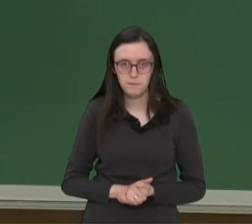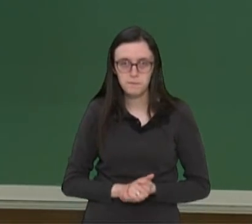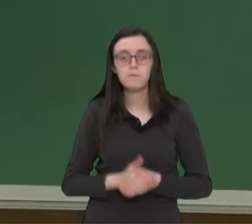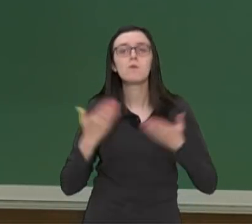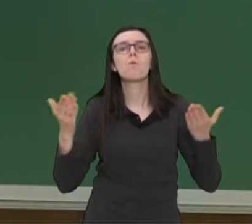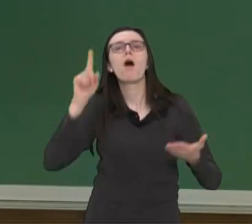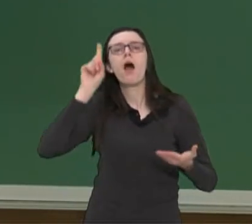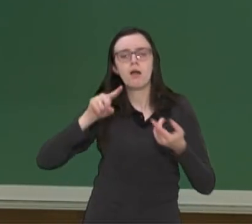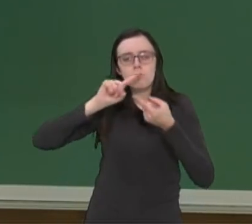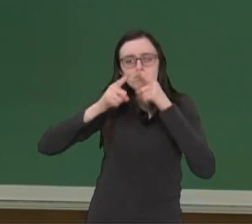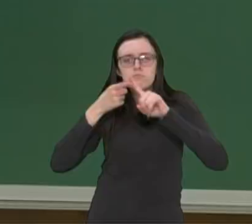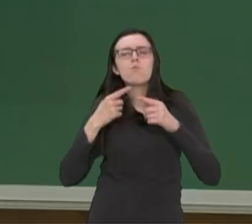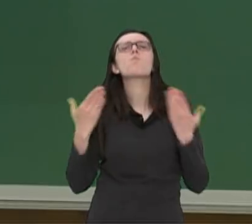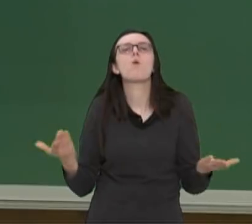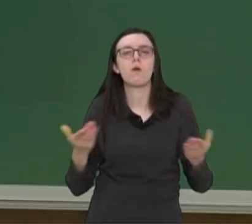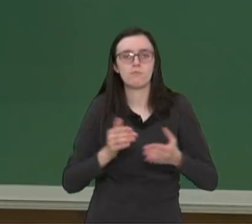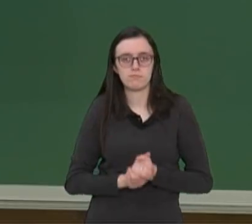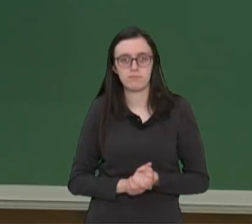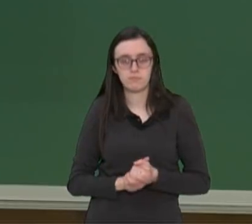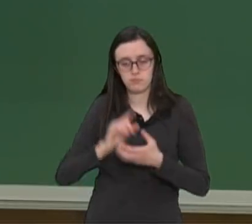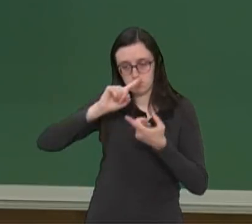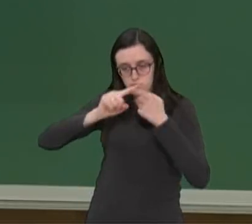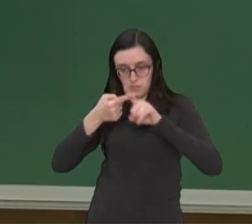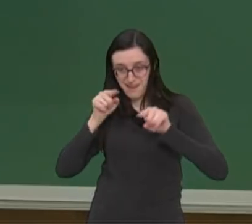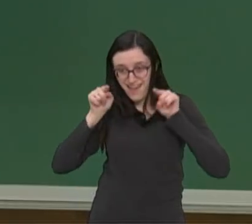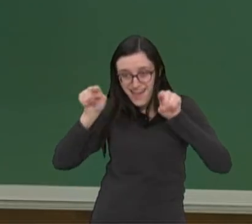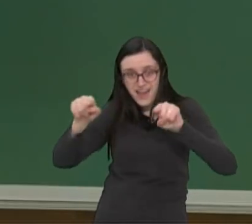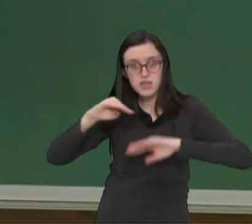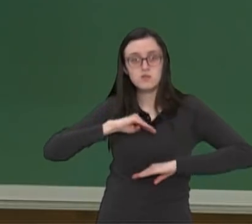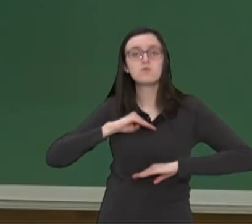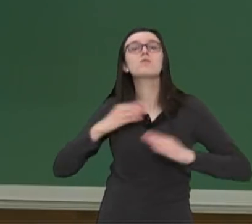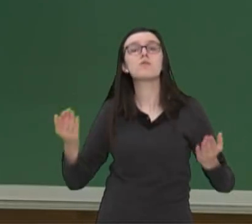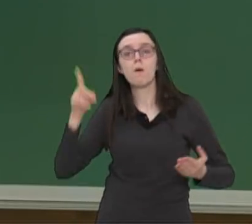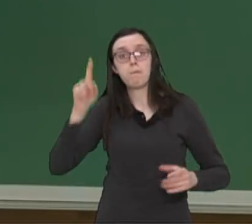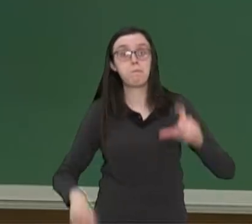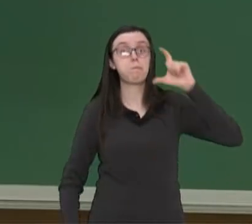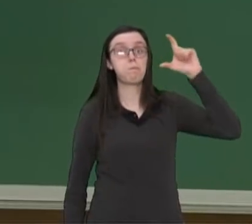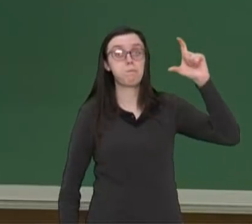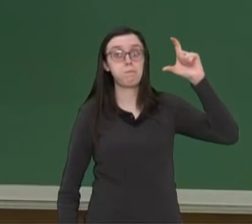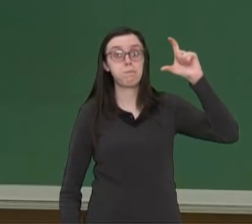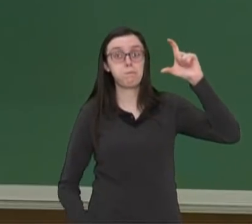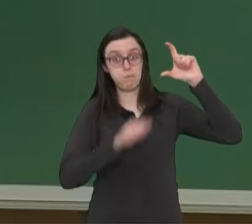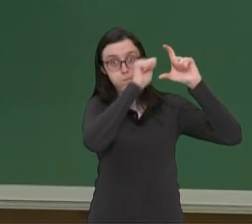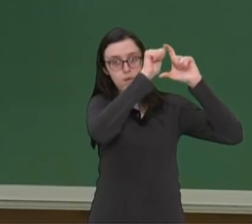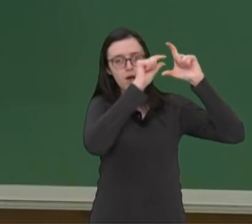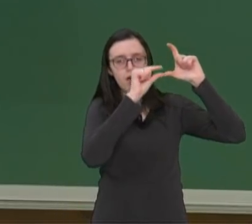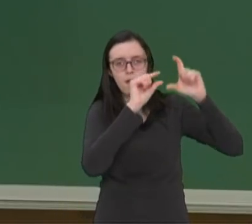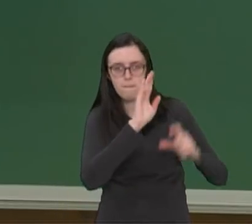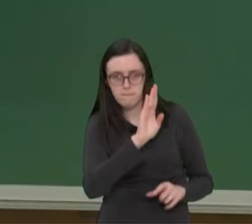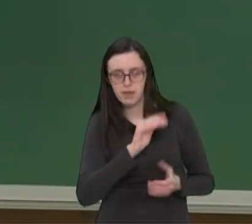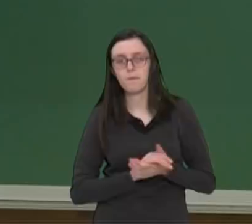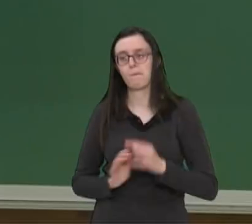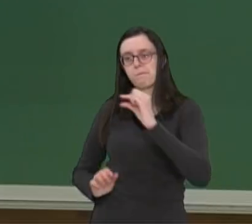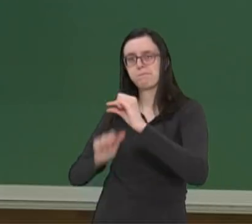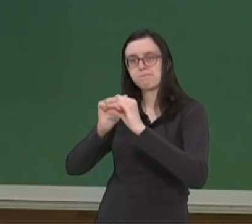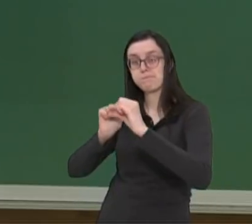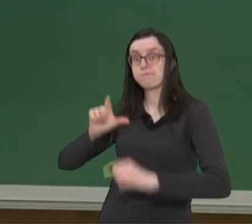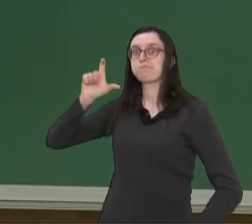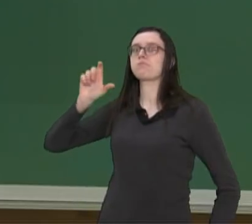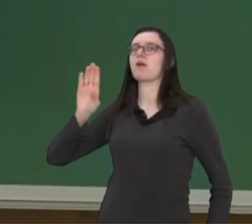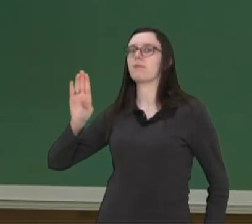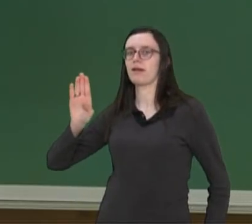são os recombinantes nesse caso? Os recombinantes nesse caso vão ser o azão, bezinho, azinho,